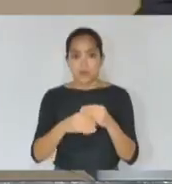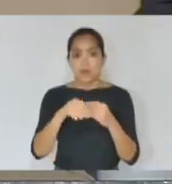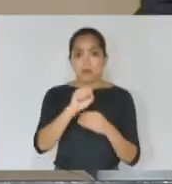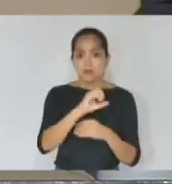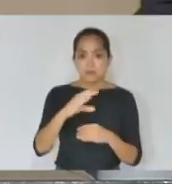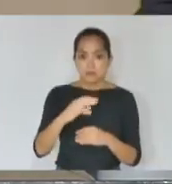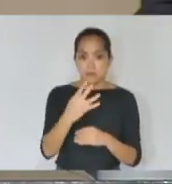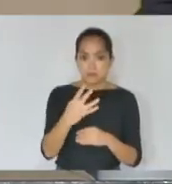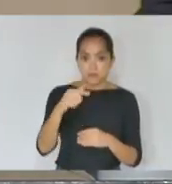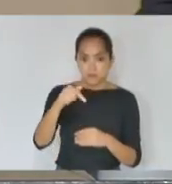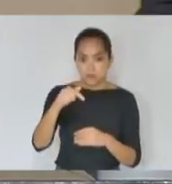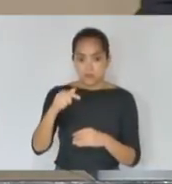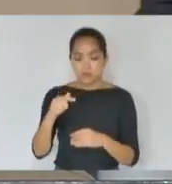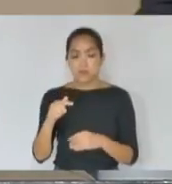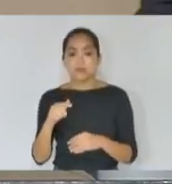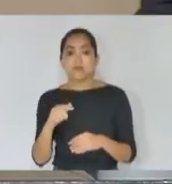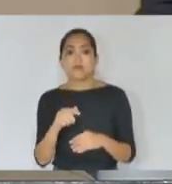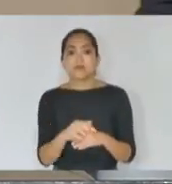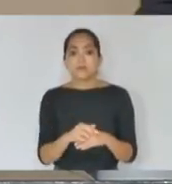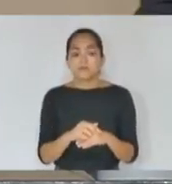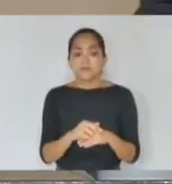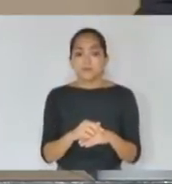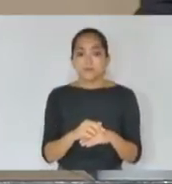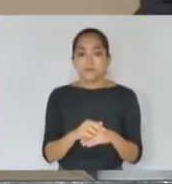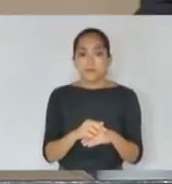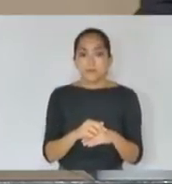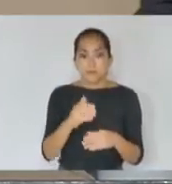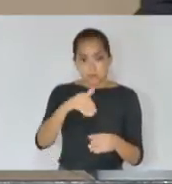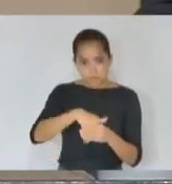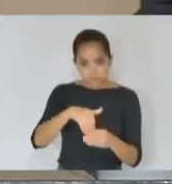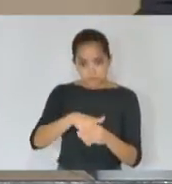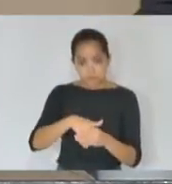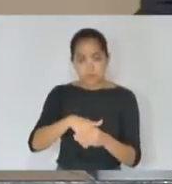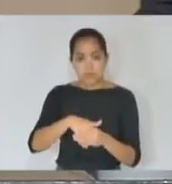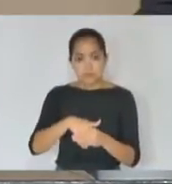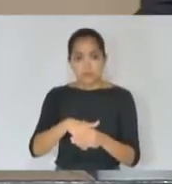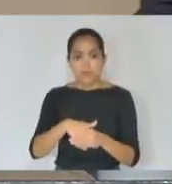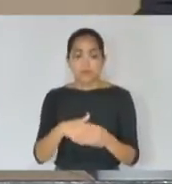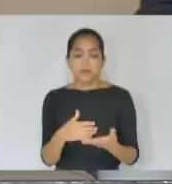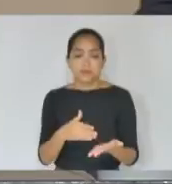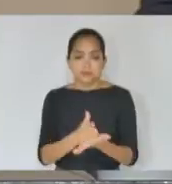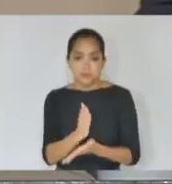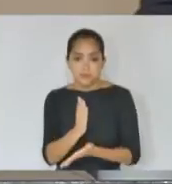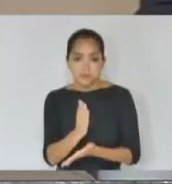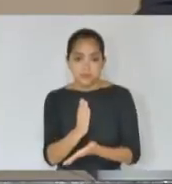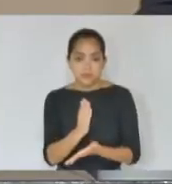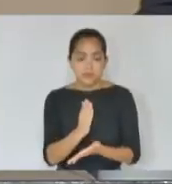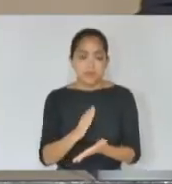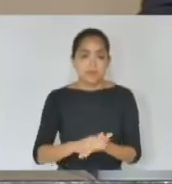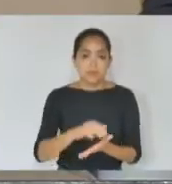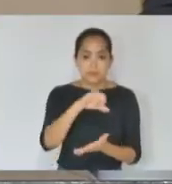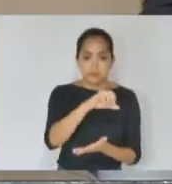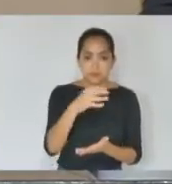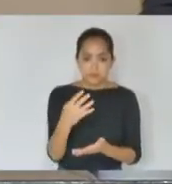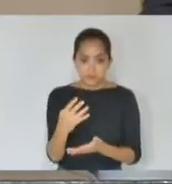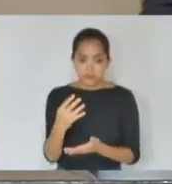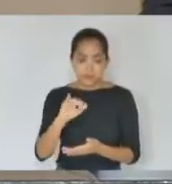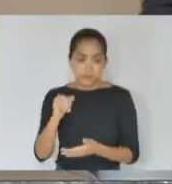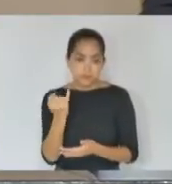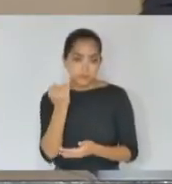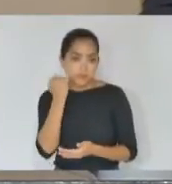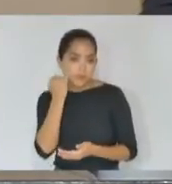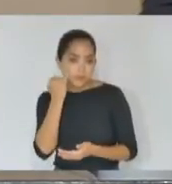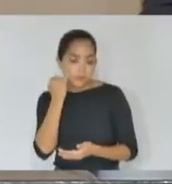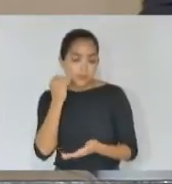em Itapoá. Discussão, votação, aprovado. Pedido de informação número 94, deputado Gessé Lopes,